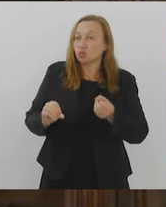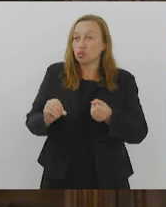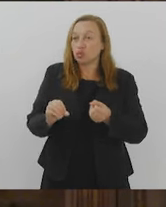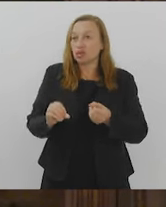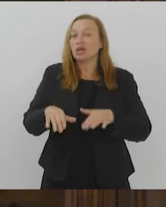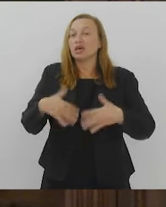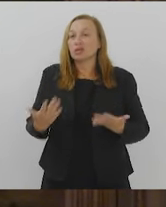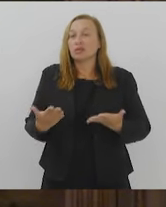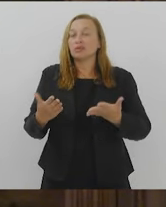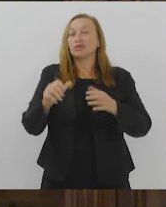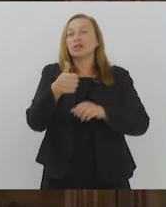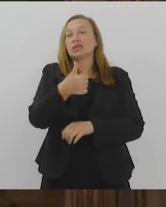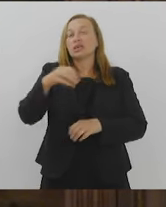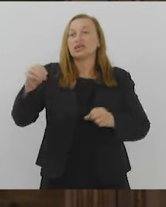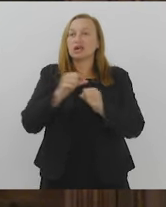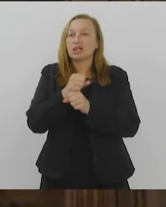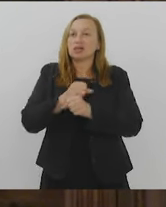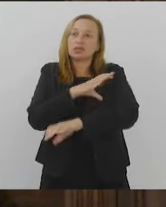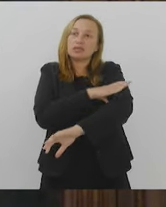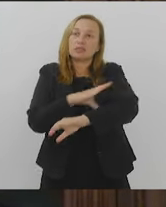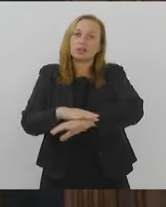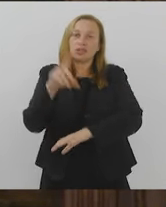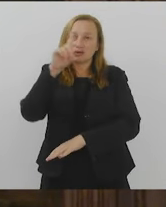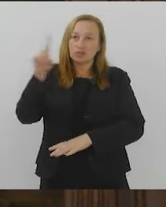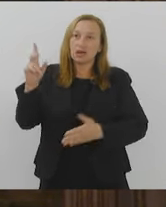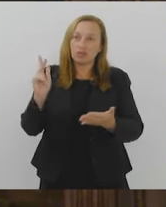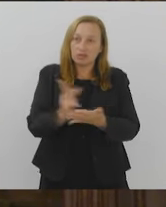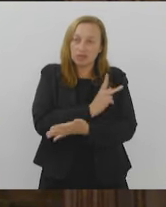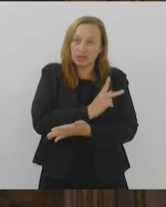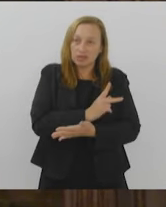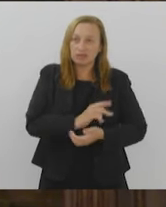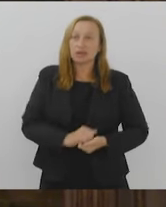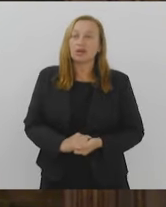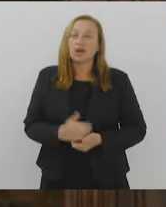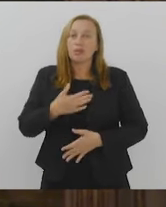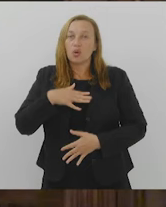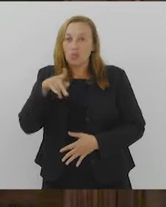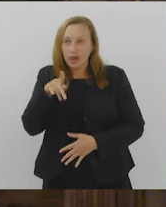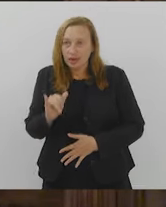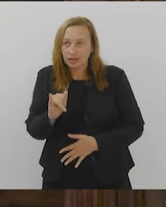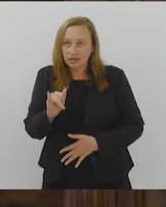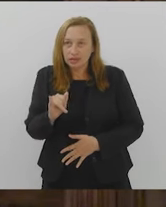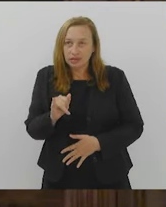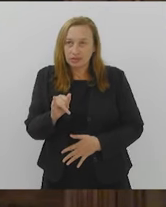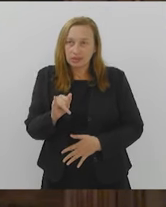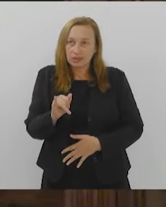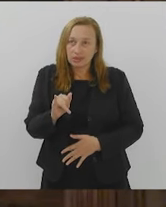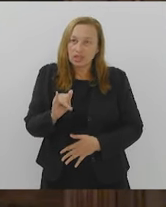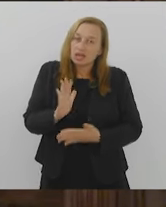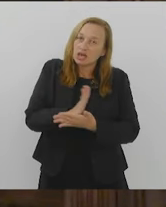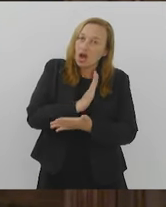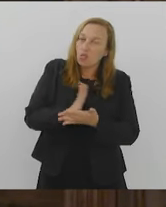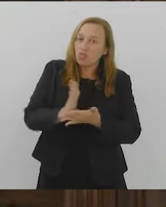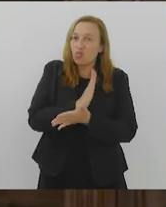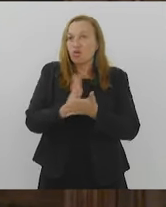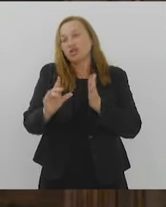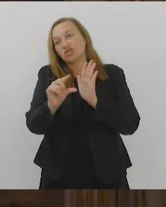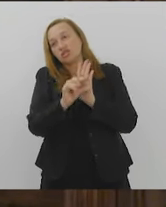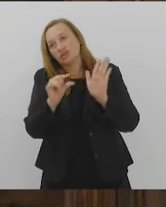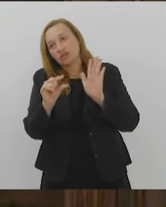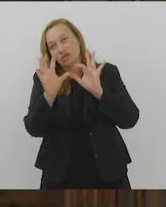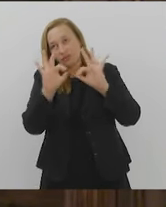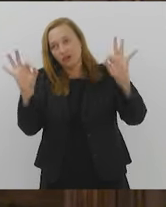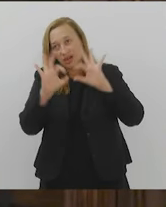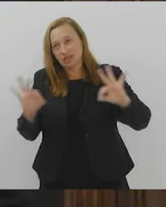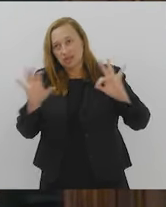das Assembleias de Deus acontecesse. Meu pai tinha algumas frases, e eu termino com